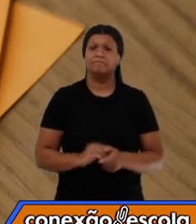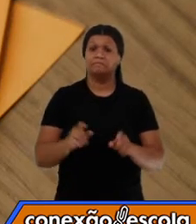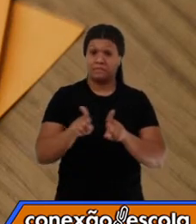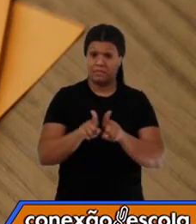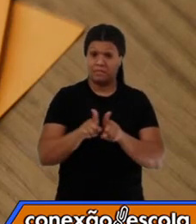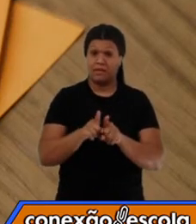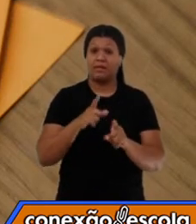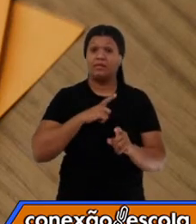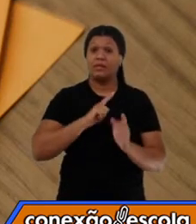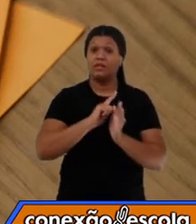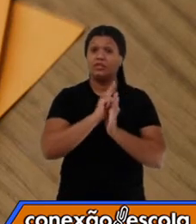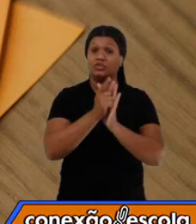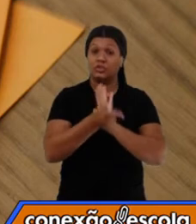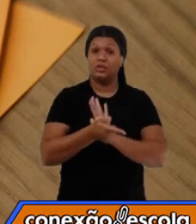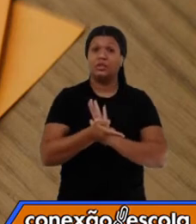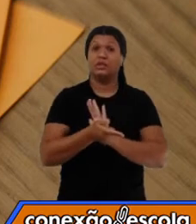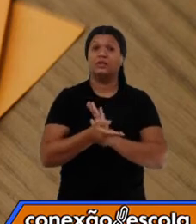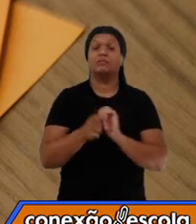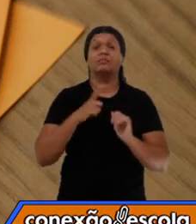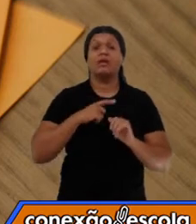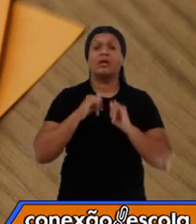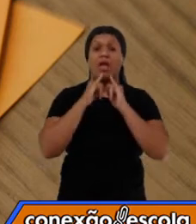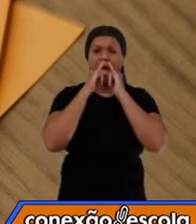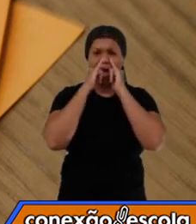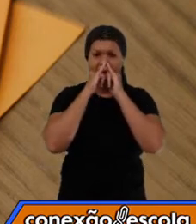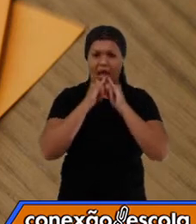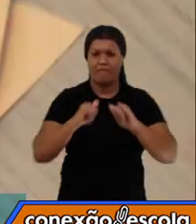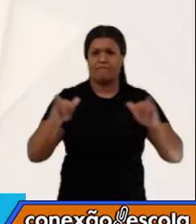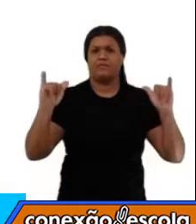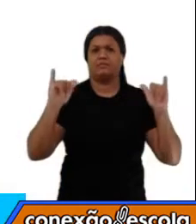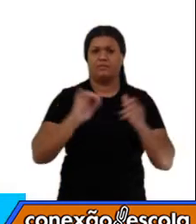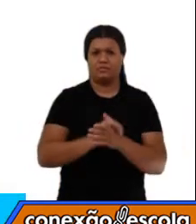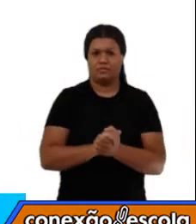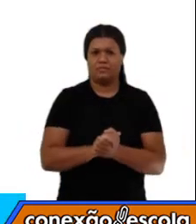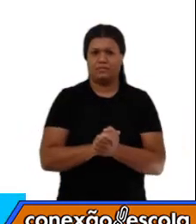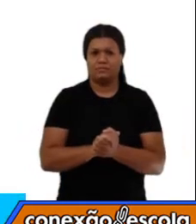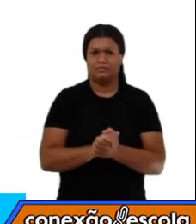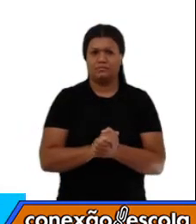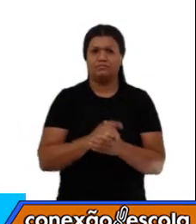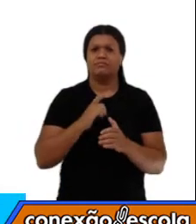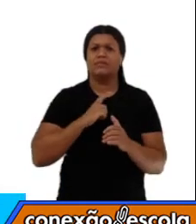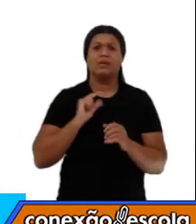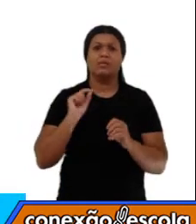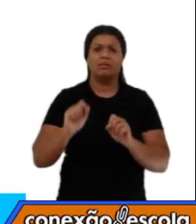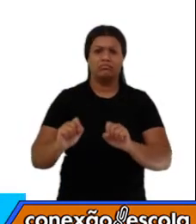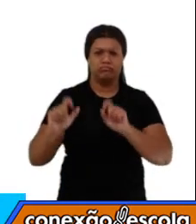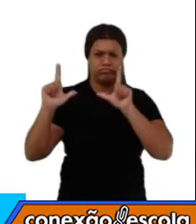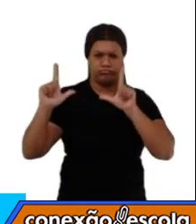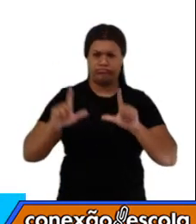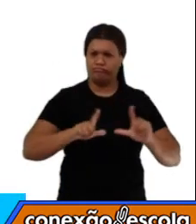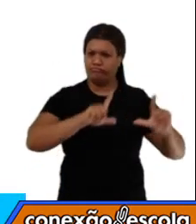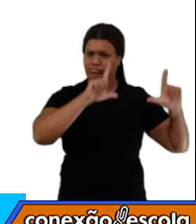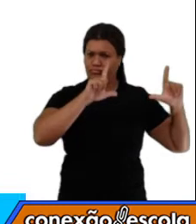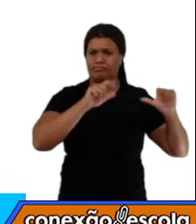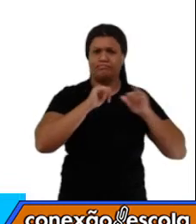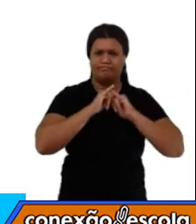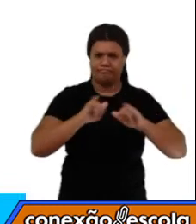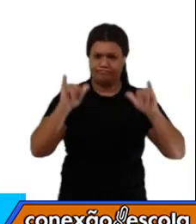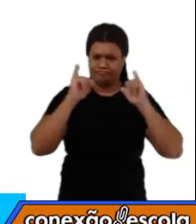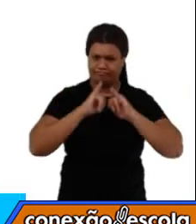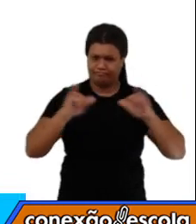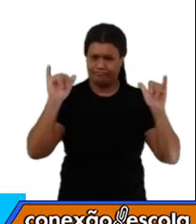desses gêneros, eu tenho os anúncios, os avisos, que são os warnings. Eu tenho os anúncios públicos, que são os